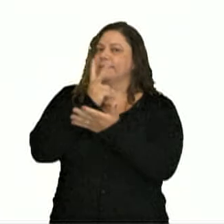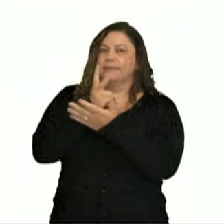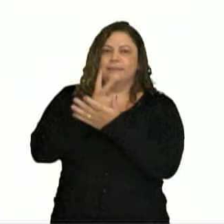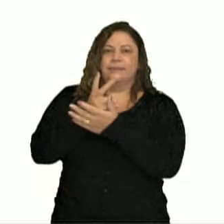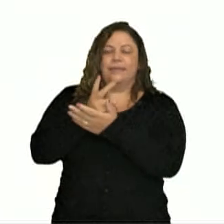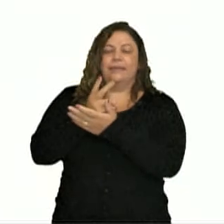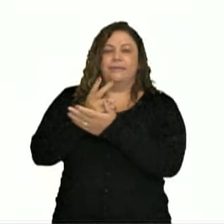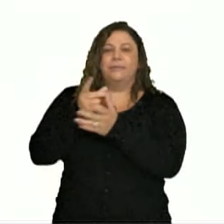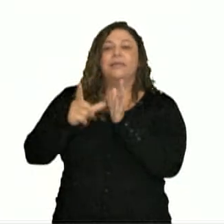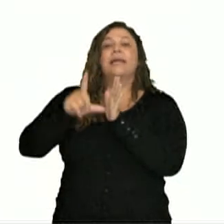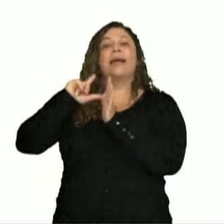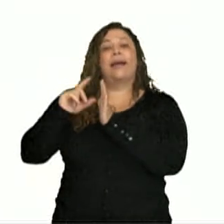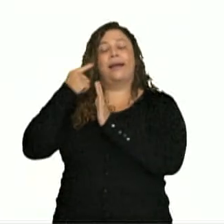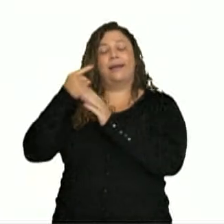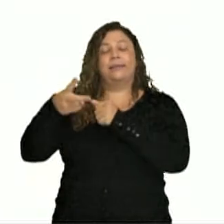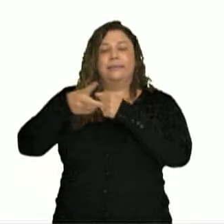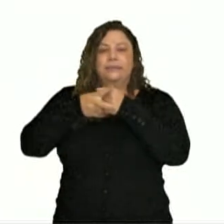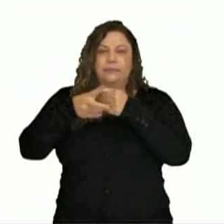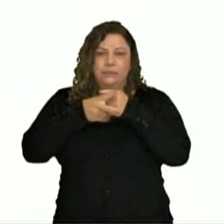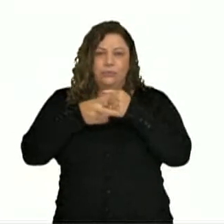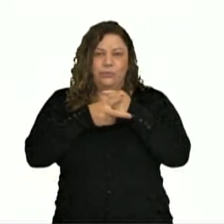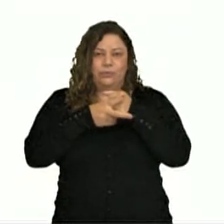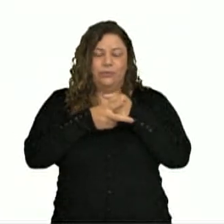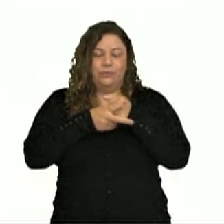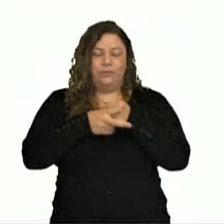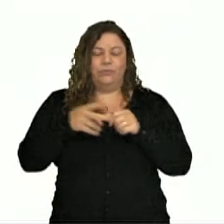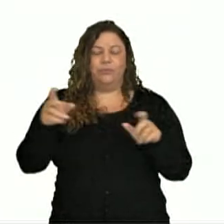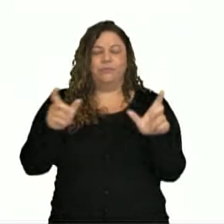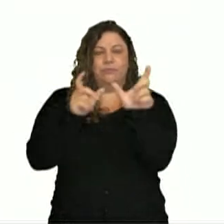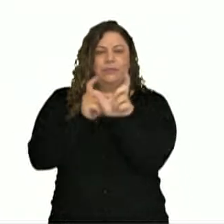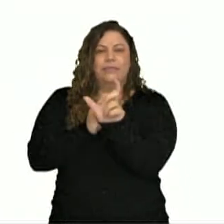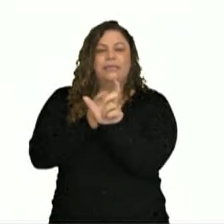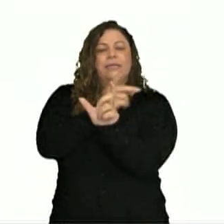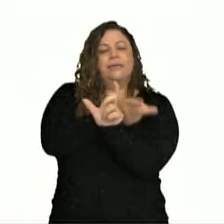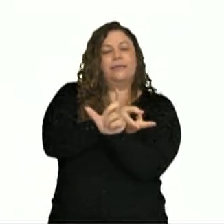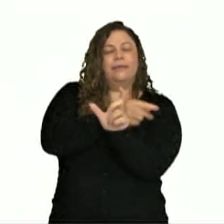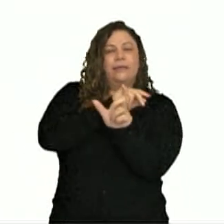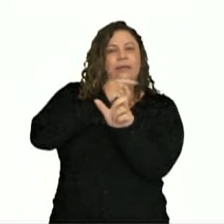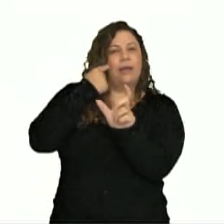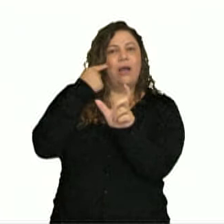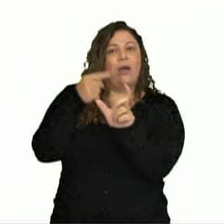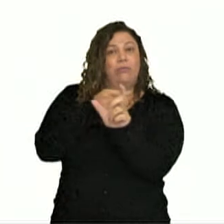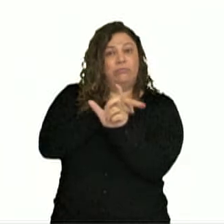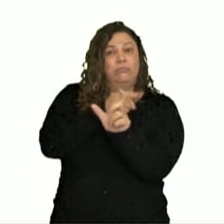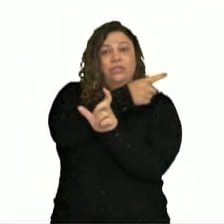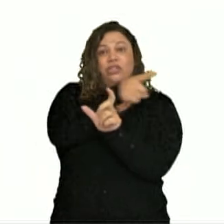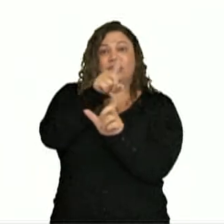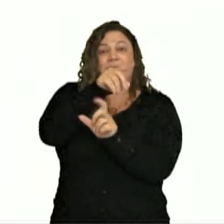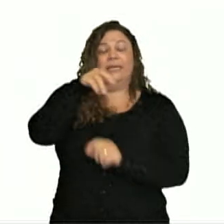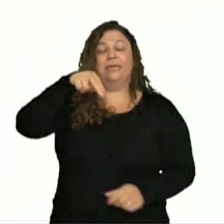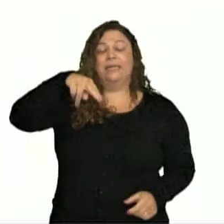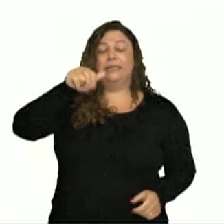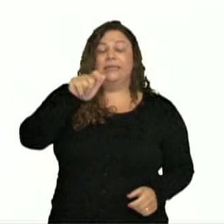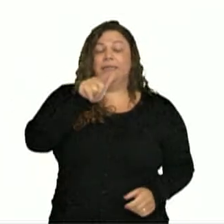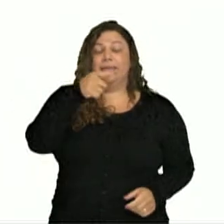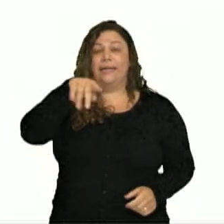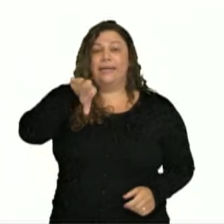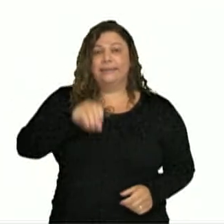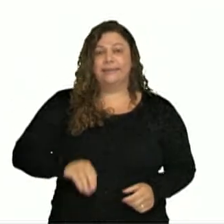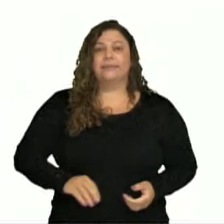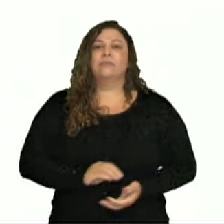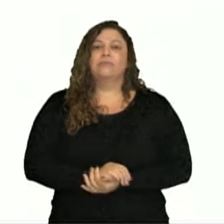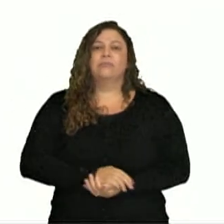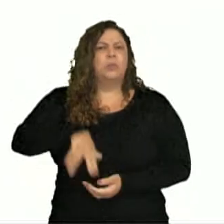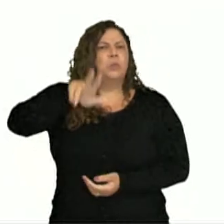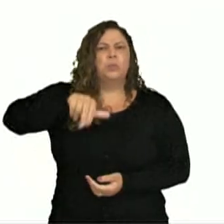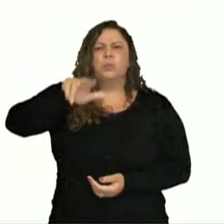do verbo, antes da forma verbal, e elas indicam aí negação, no me vengas,